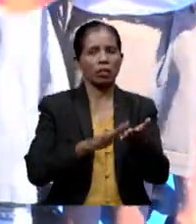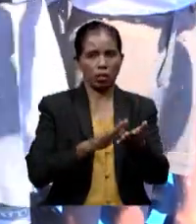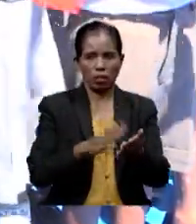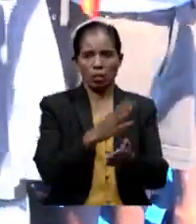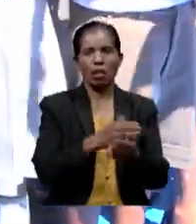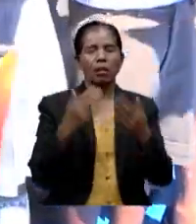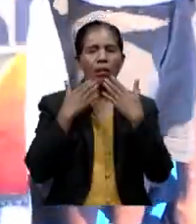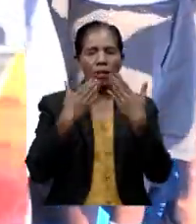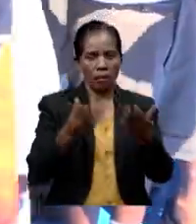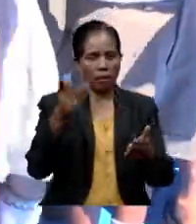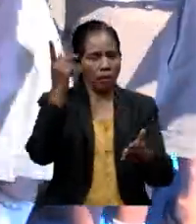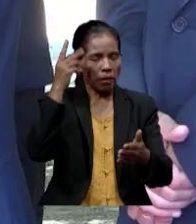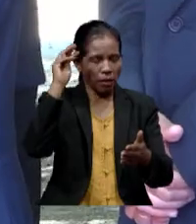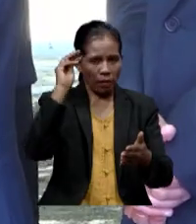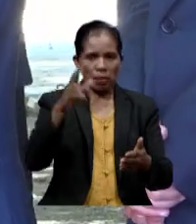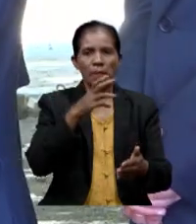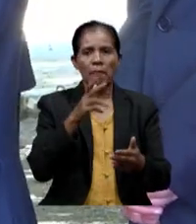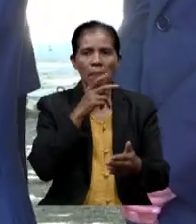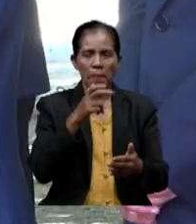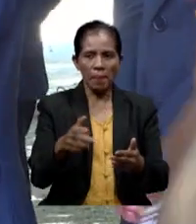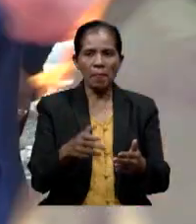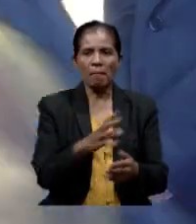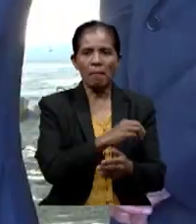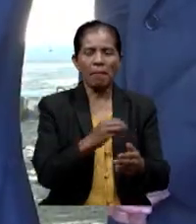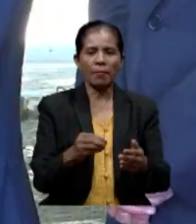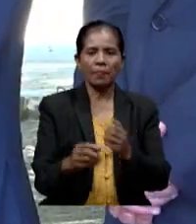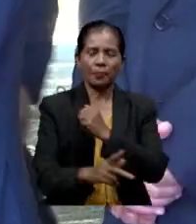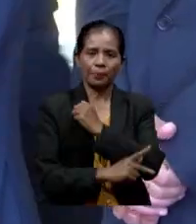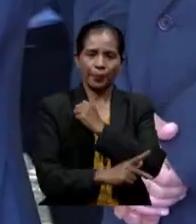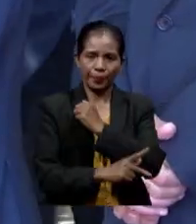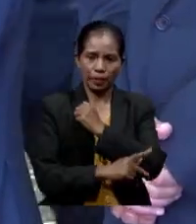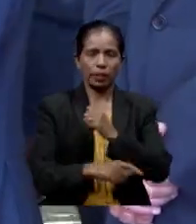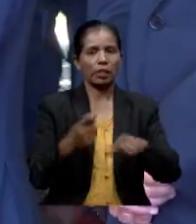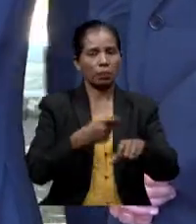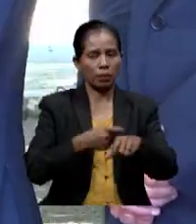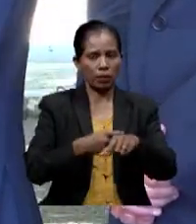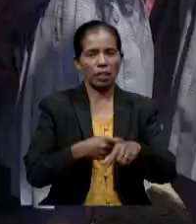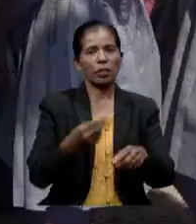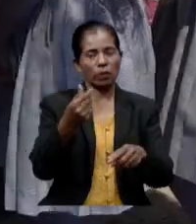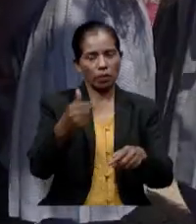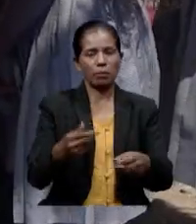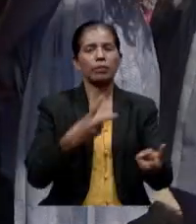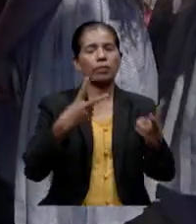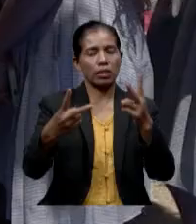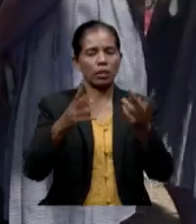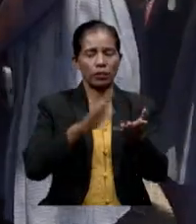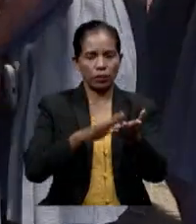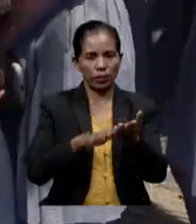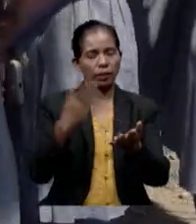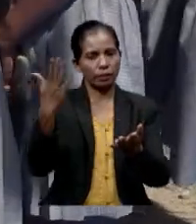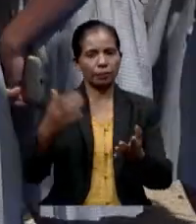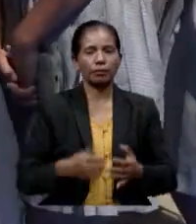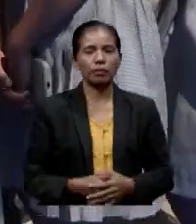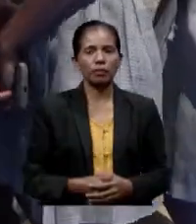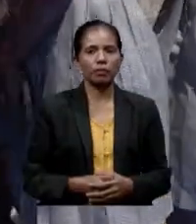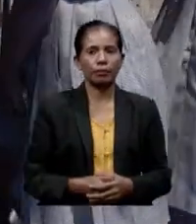agradece para o Primeiro-Ministro de Portugal, também o tempo não é limitado, mas consegue visita Externato São José. Sobre a visita